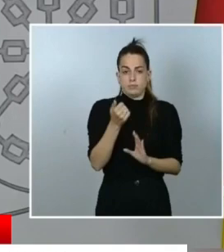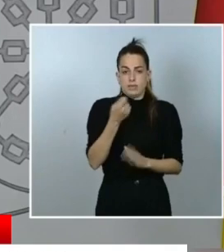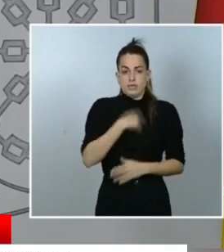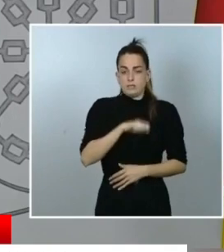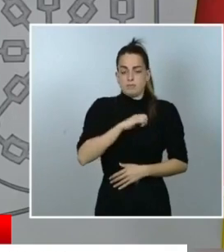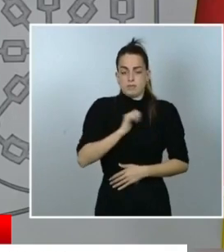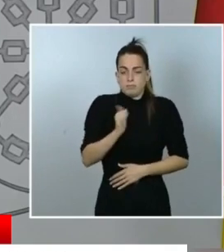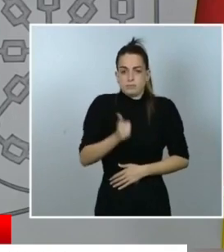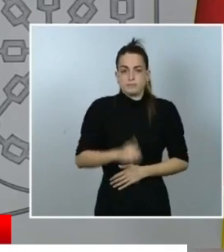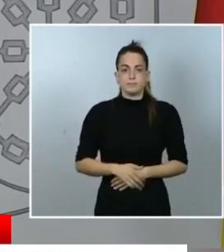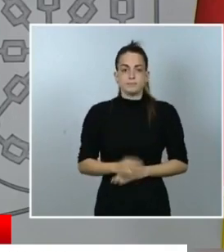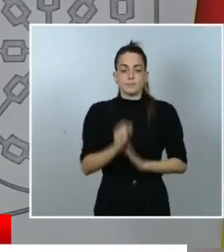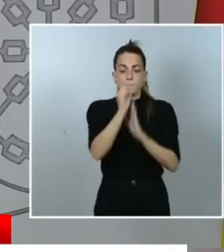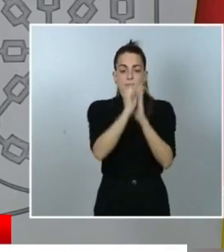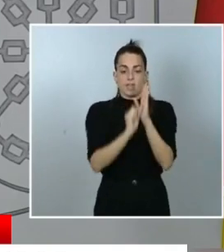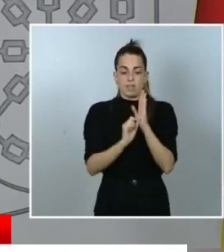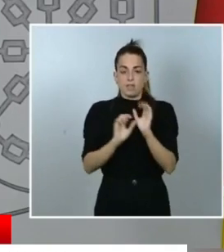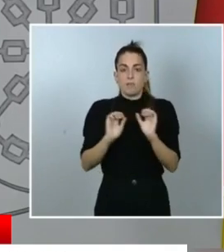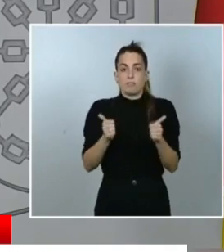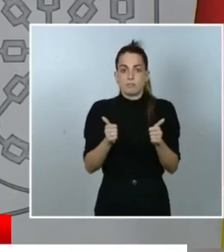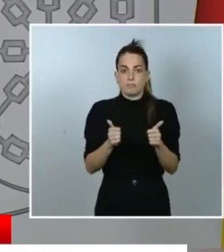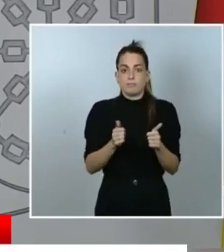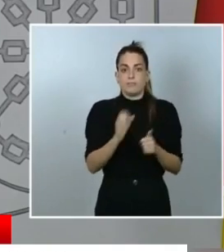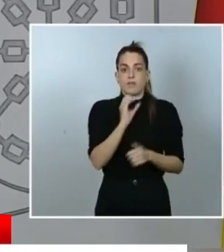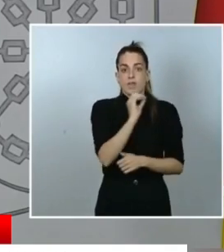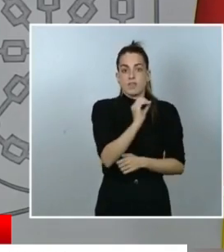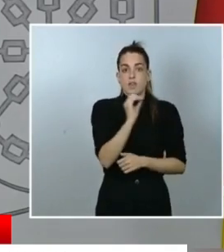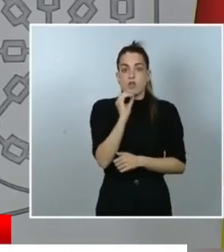trânsito internacional para um país